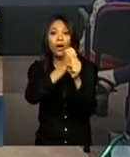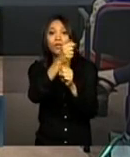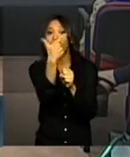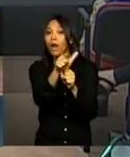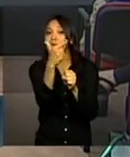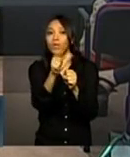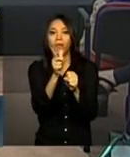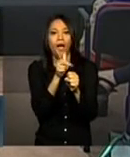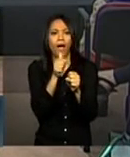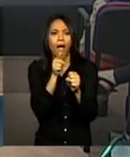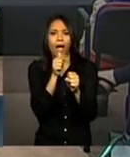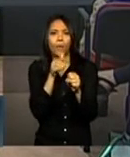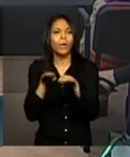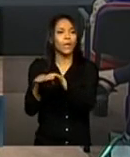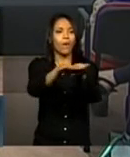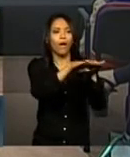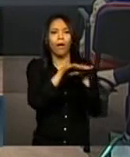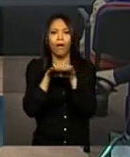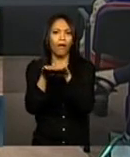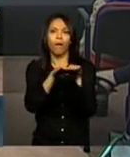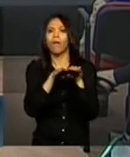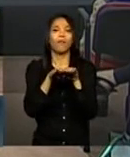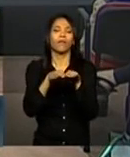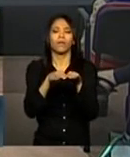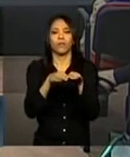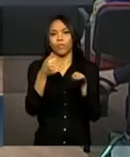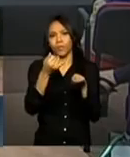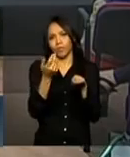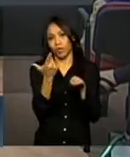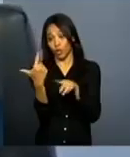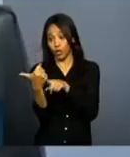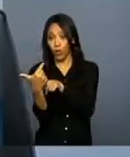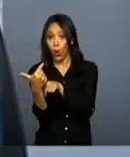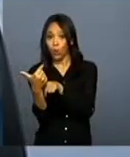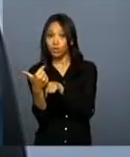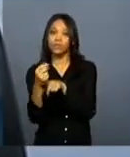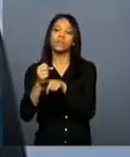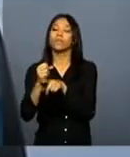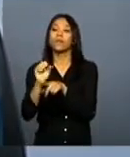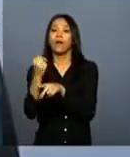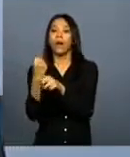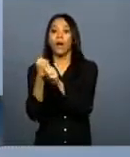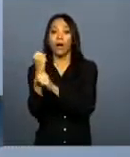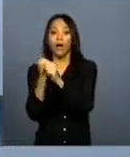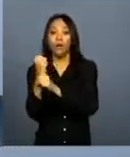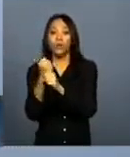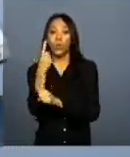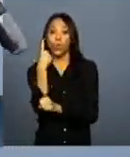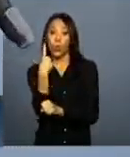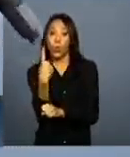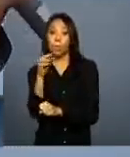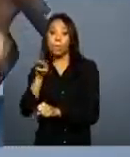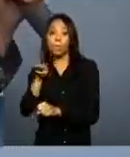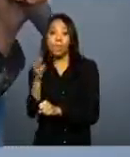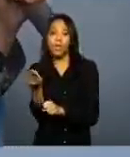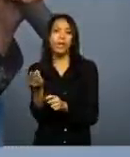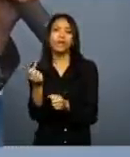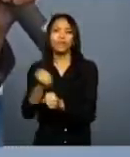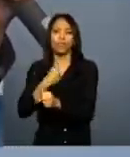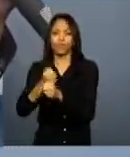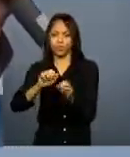de forma democrática, uma água que caía do céu. Nesses 12 anos, nós fizemos 1 milhão de cisternas. Isso não é pouco. 1 milhão